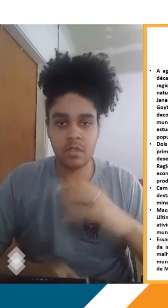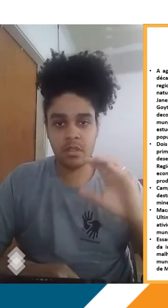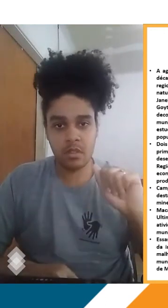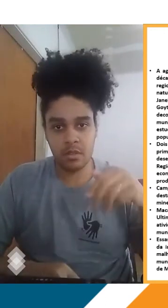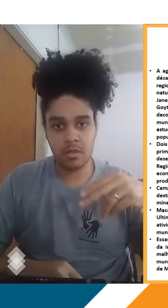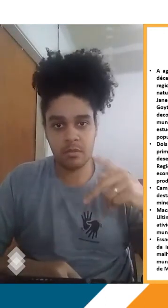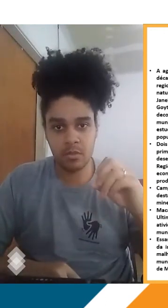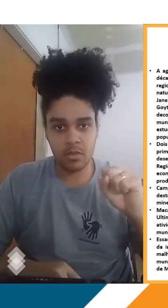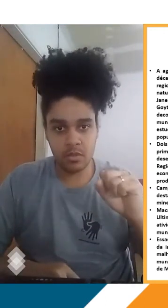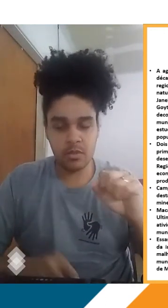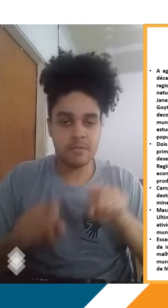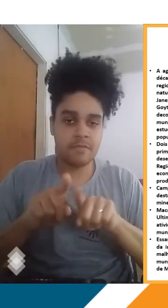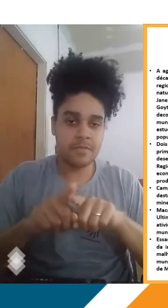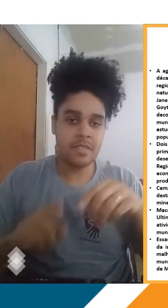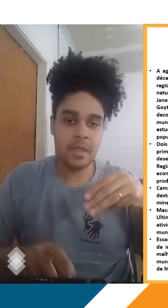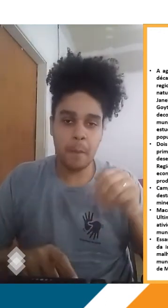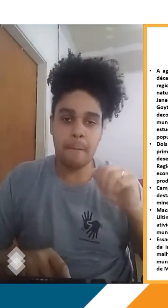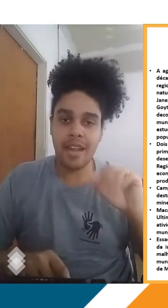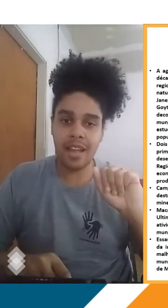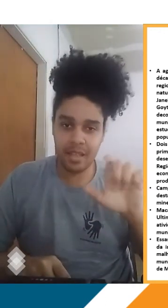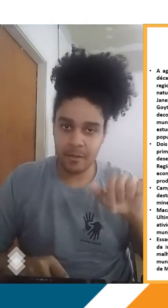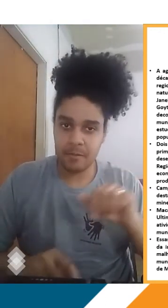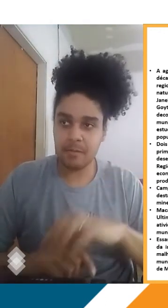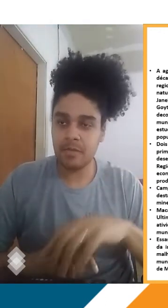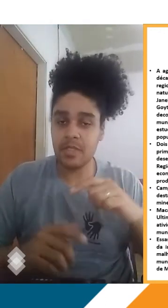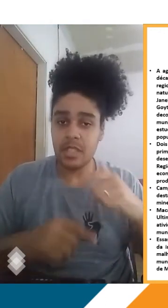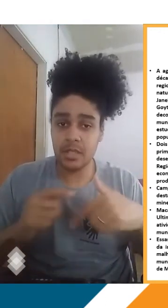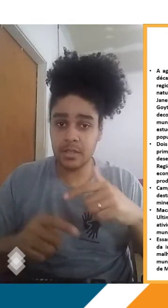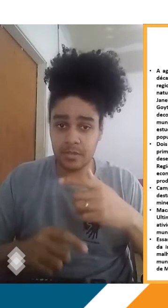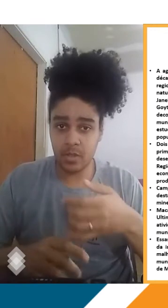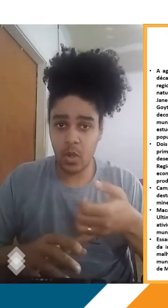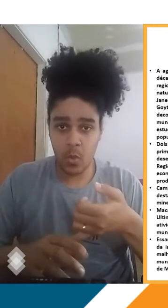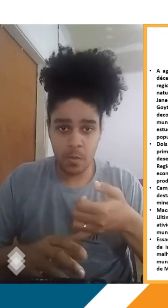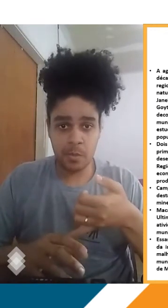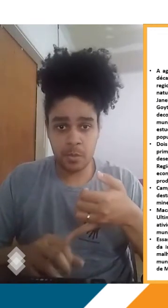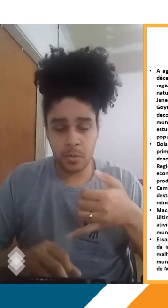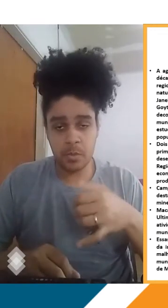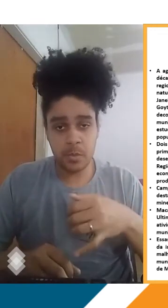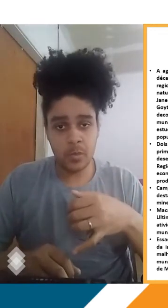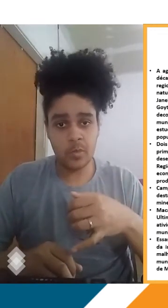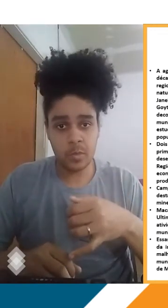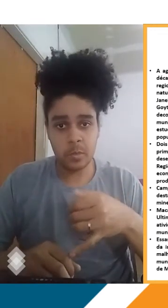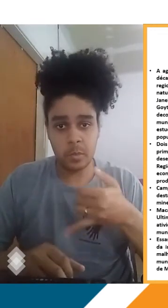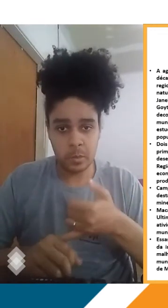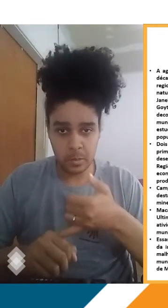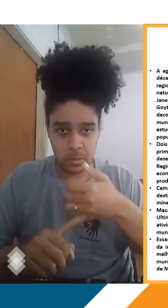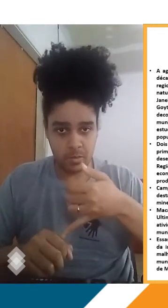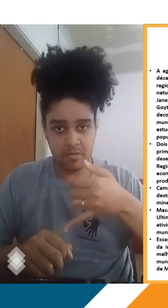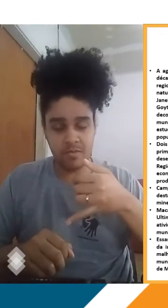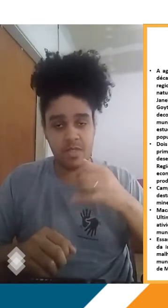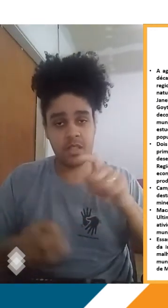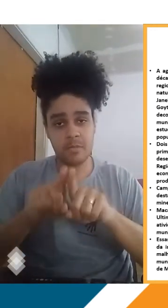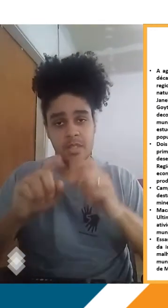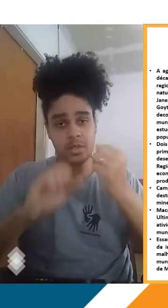Macaé, exercendo função polarizadora no norte e noroeste fluminense. E as atividades extrativas recentes, com base da apoio em Macaé, vêm